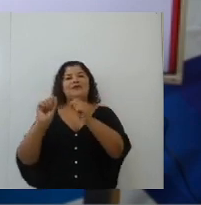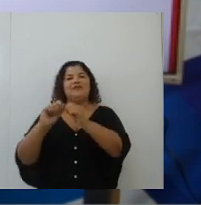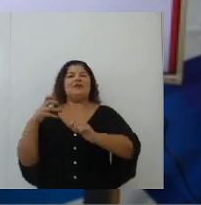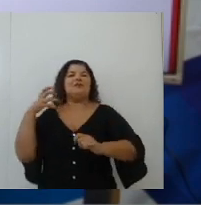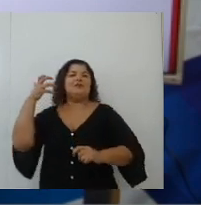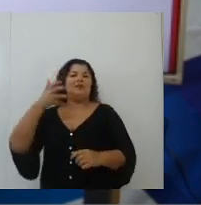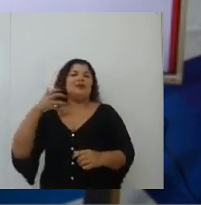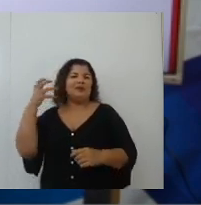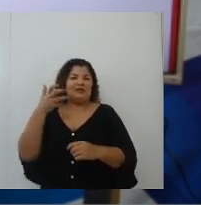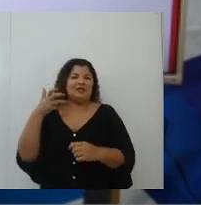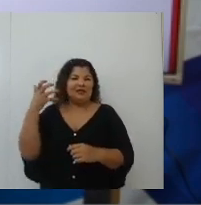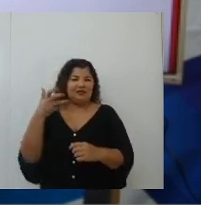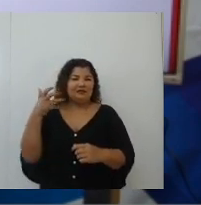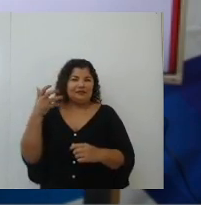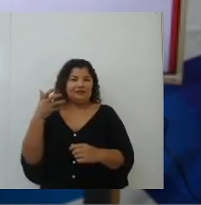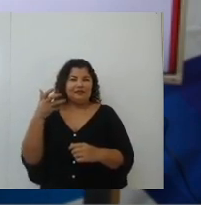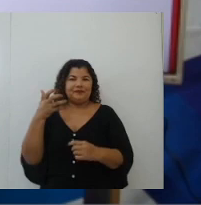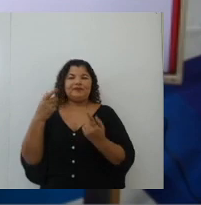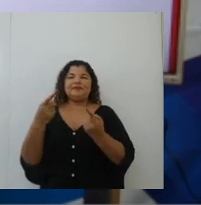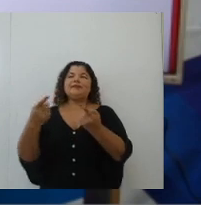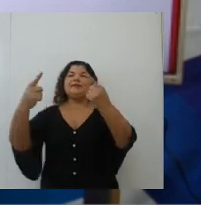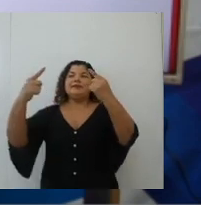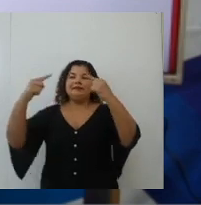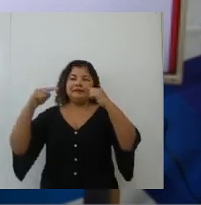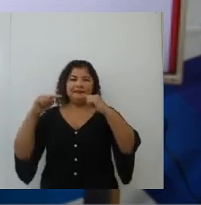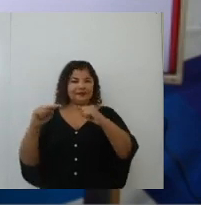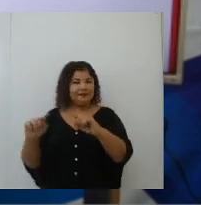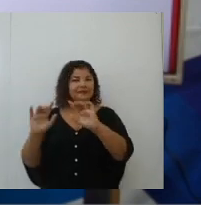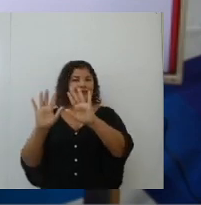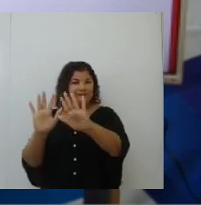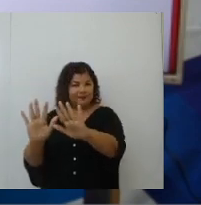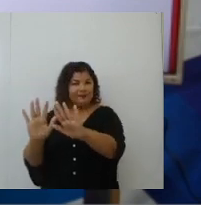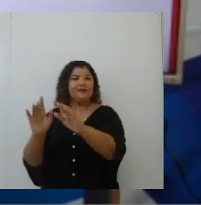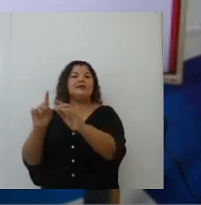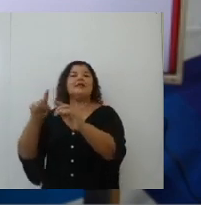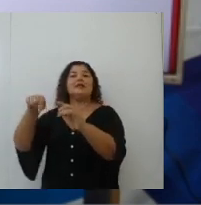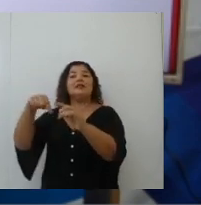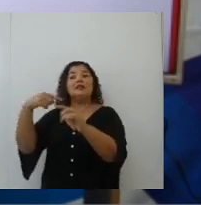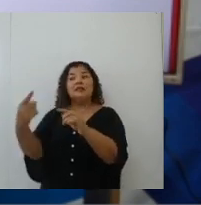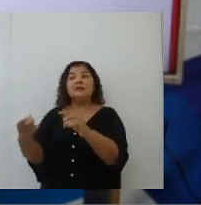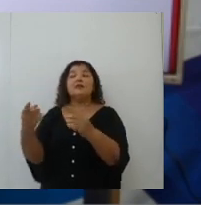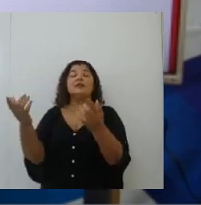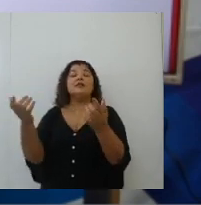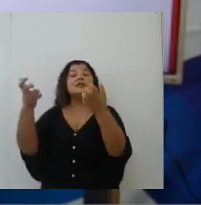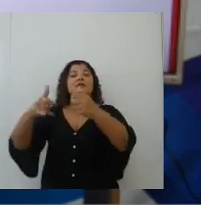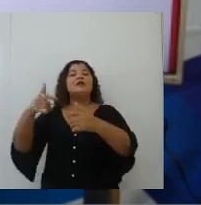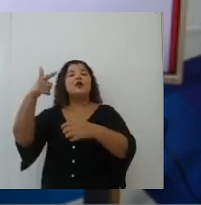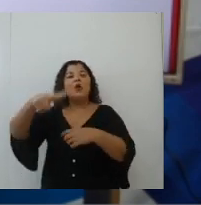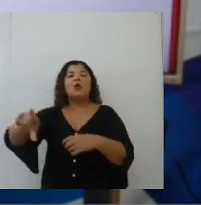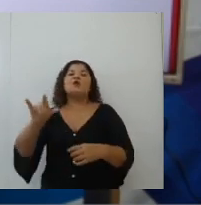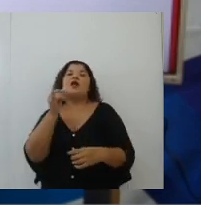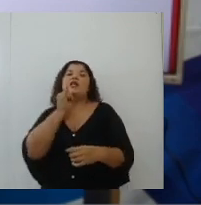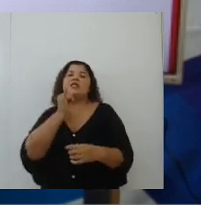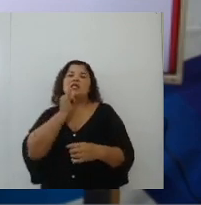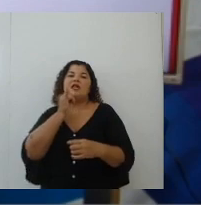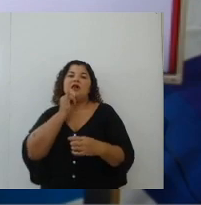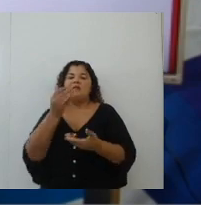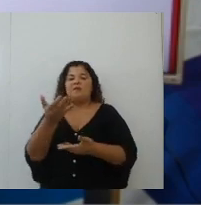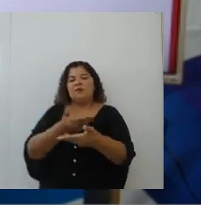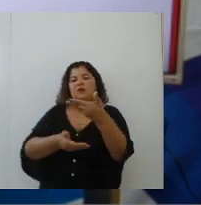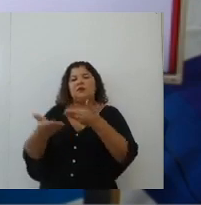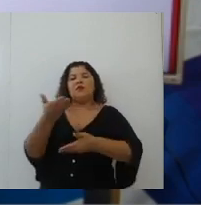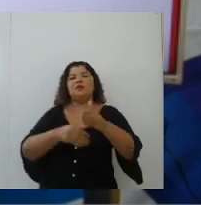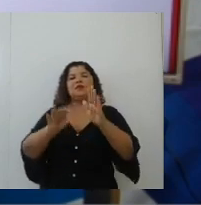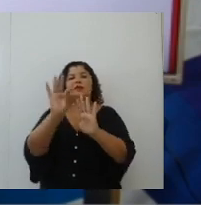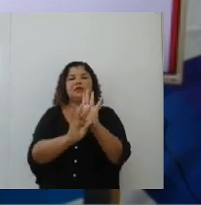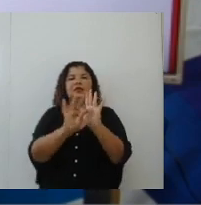da música. Eu vou pular essa parte, que já a gente vai comentar sobre ela, porque eu quero ir para um outro exemplo de intertextualidade